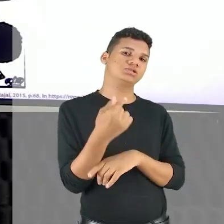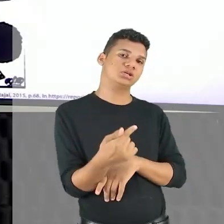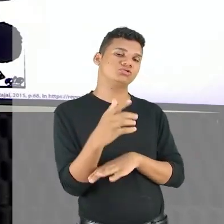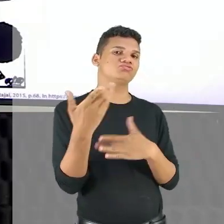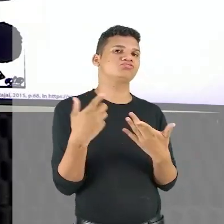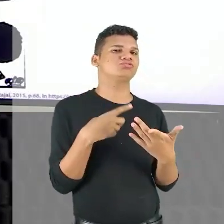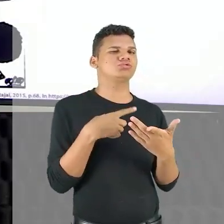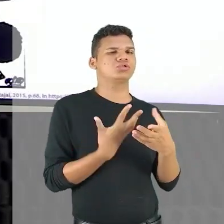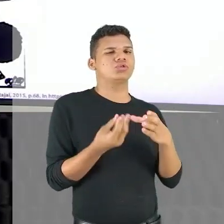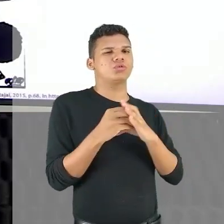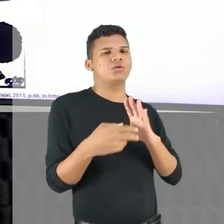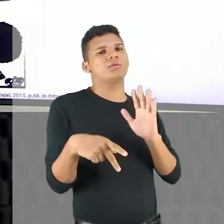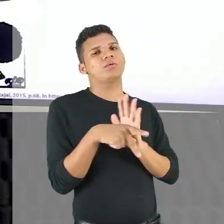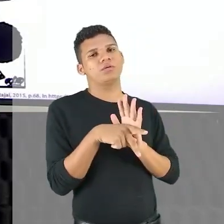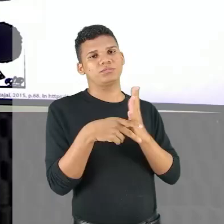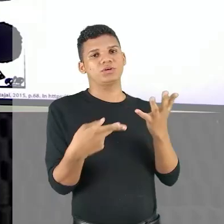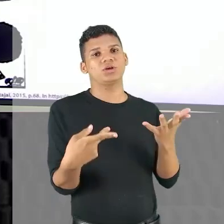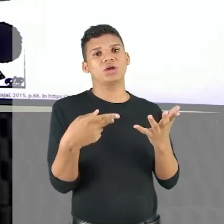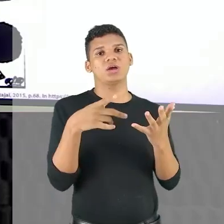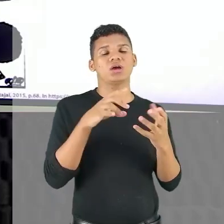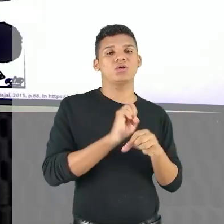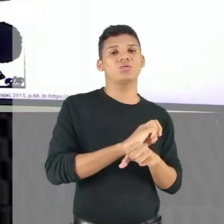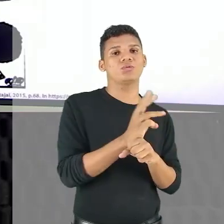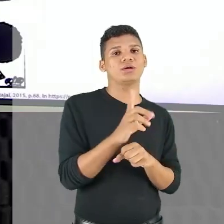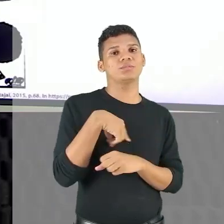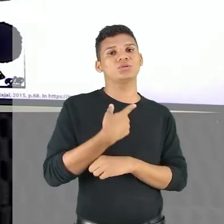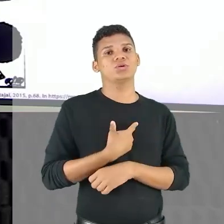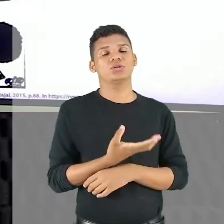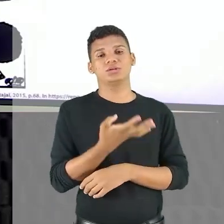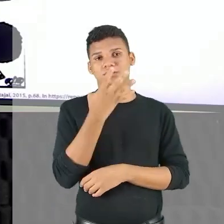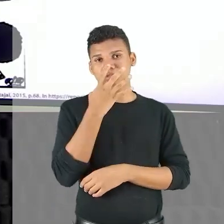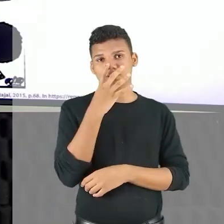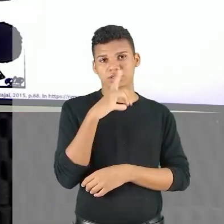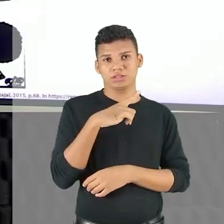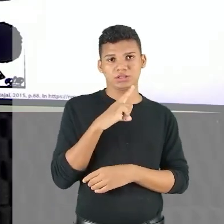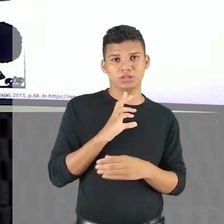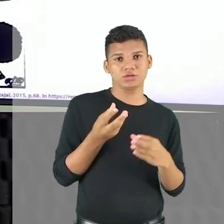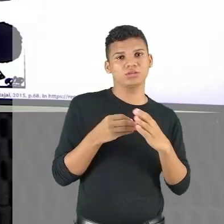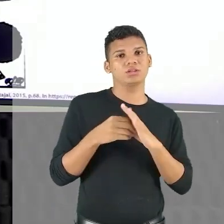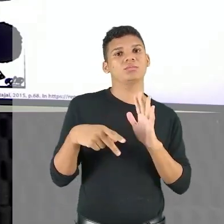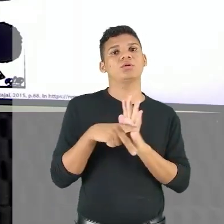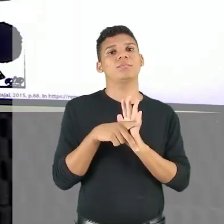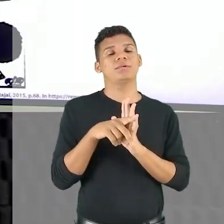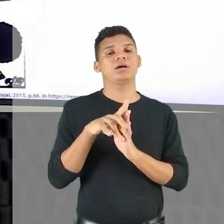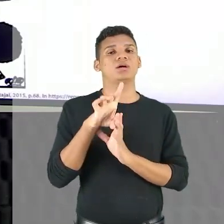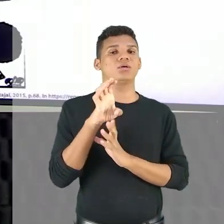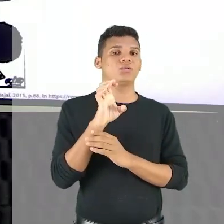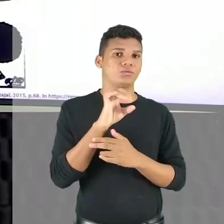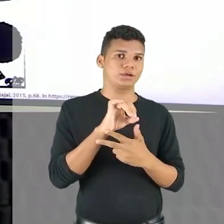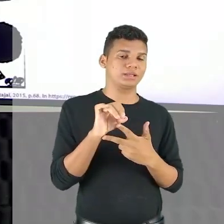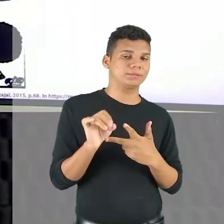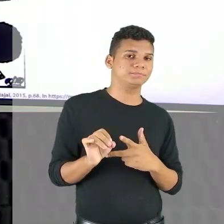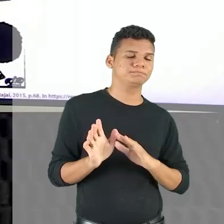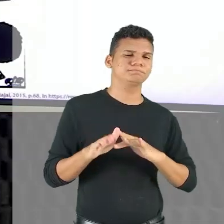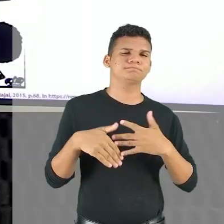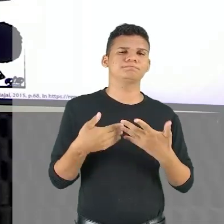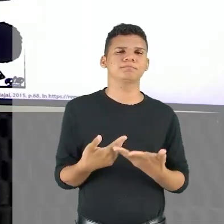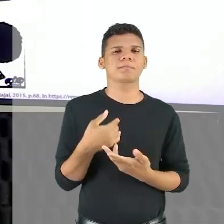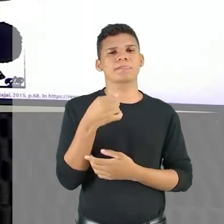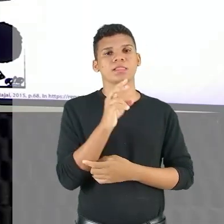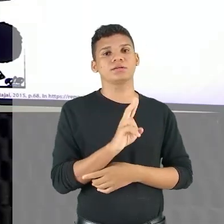que estão dentro das questões da UEMA e também veremos dentro das questões do Enem, tá bom? Bora lá. Aqui uma